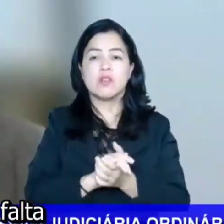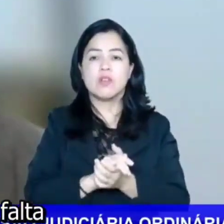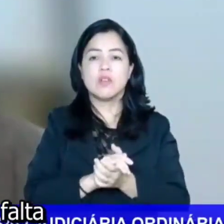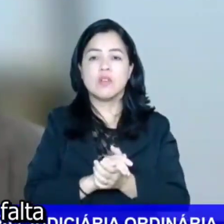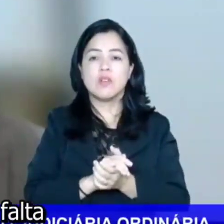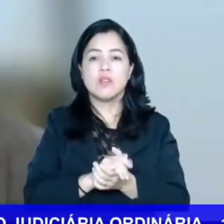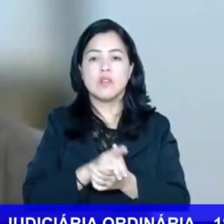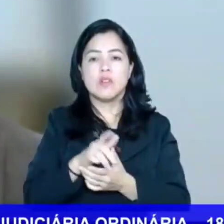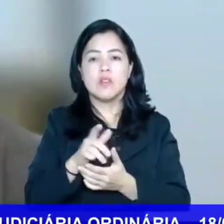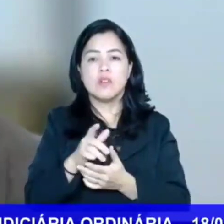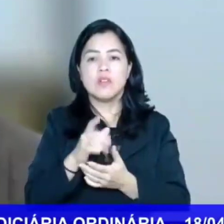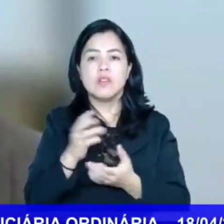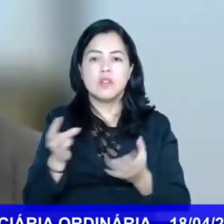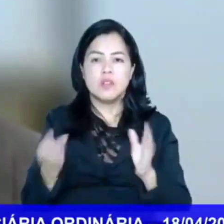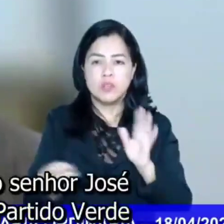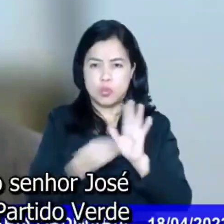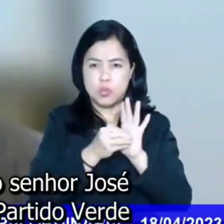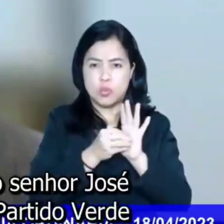a absoluta falta